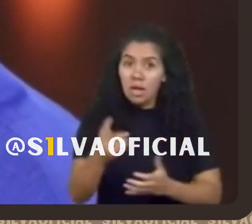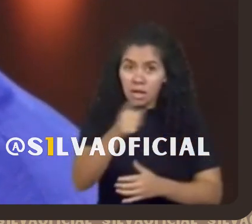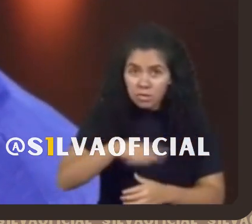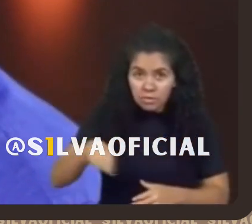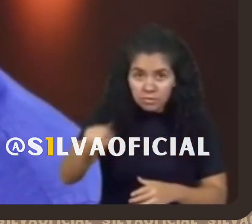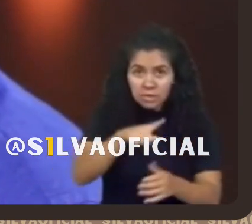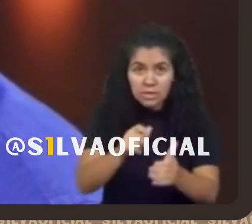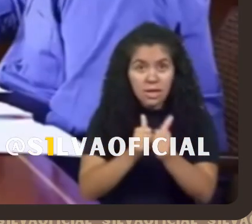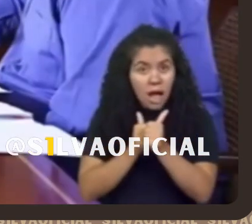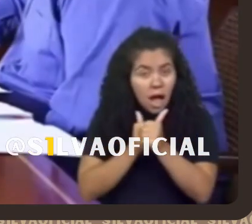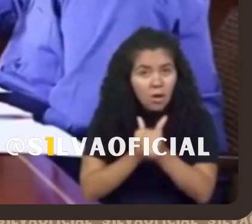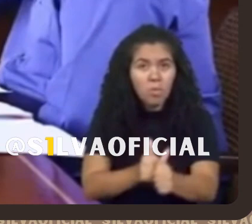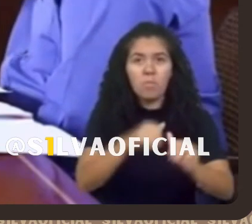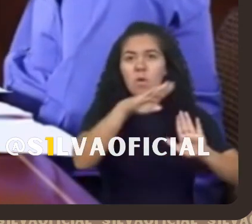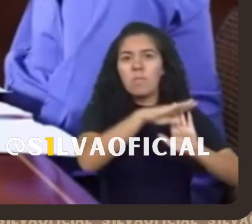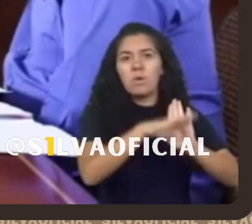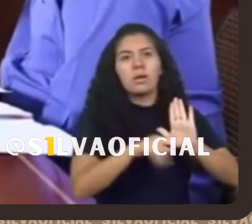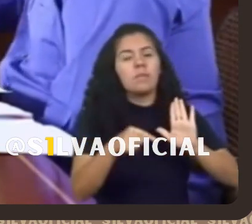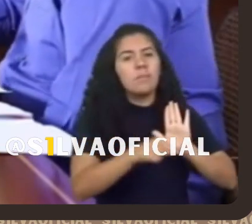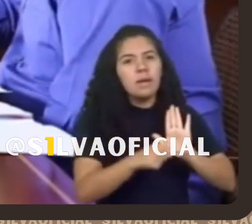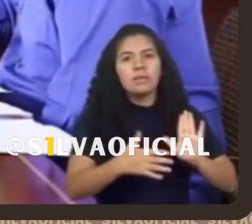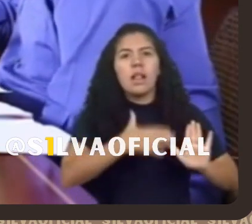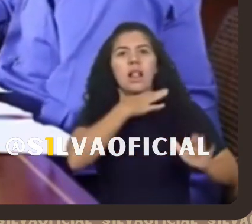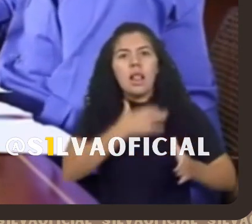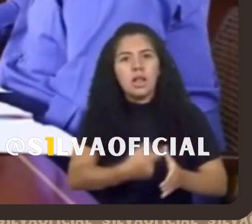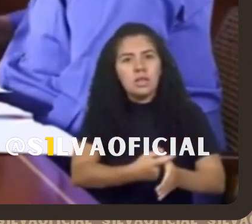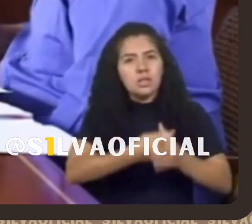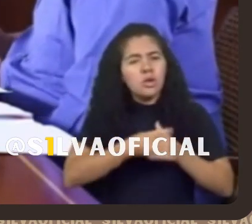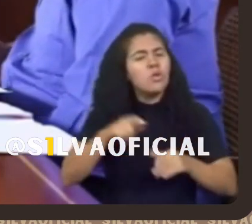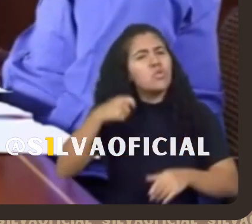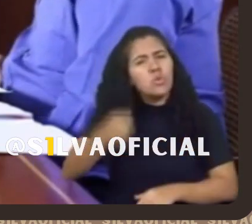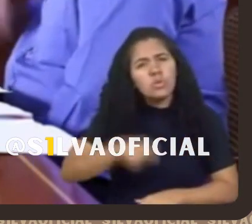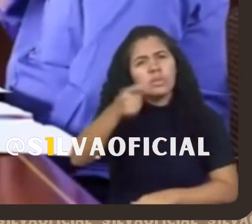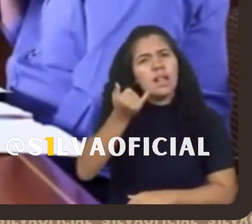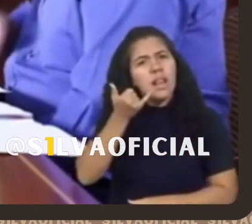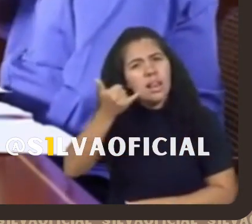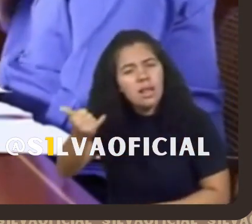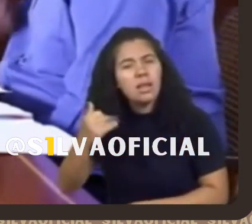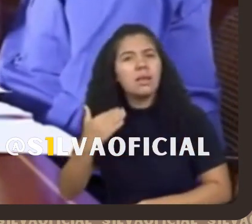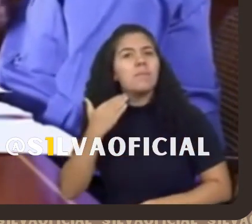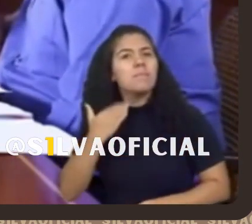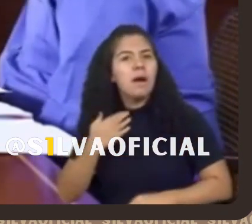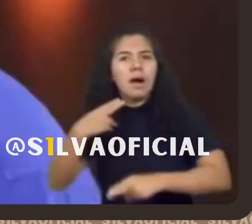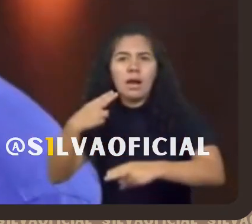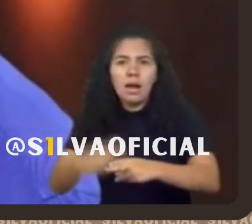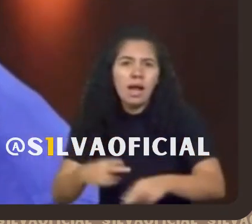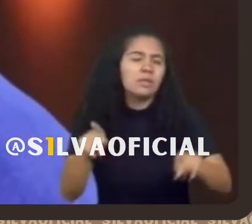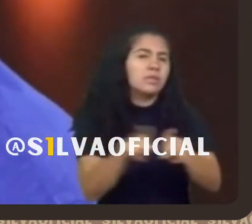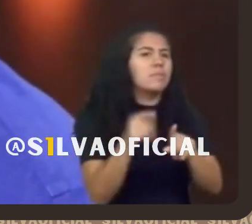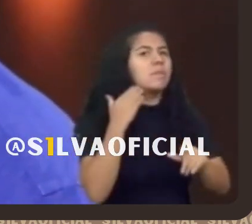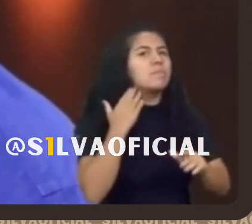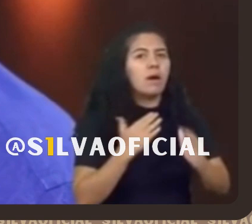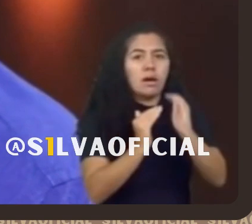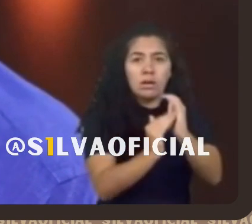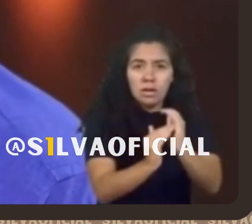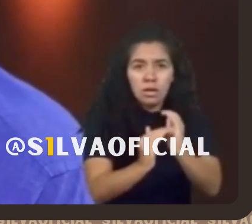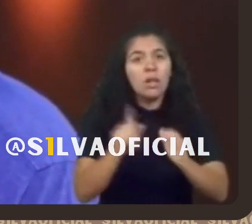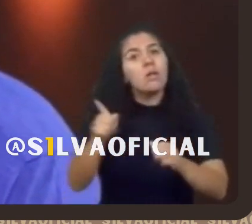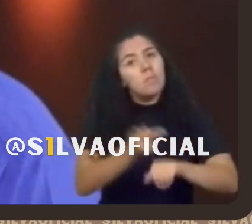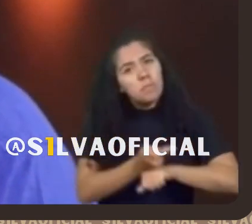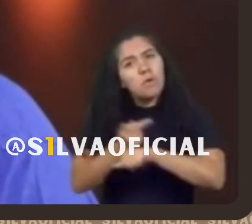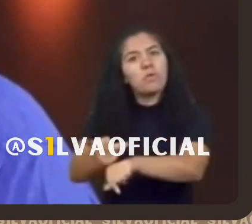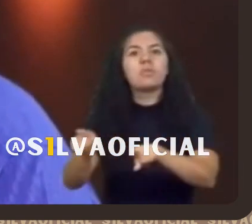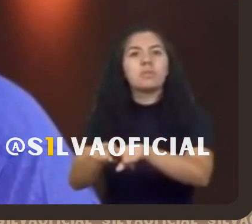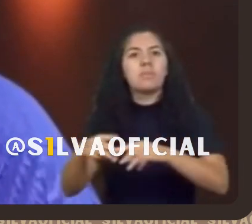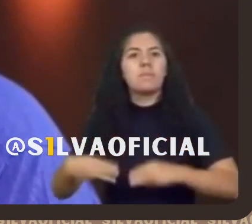todo dia você tem que ligar paraa caixa todo dia você tem que ligar pro Banco do Brasil e se alguém não for atendido procura o Ministério da Educação